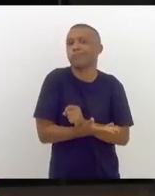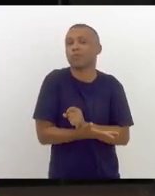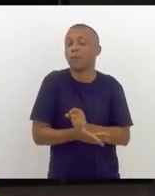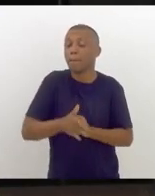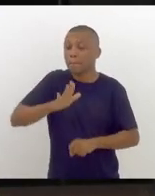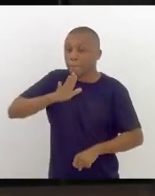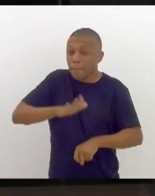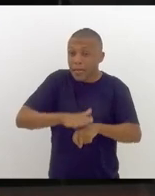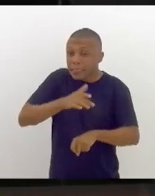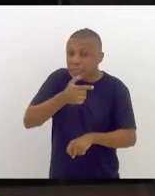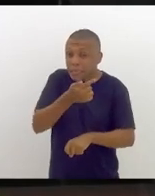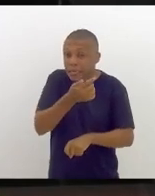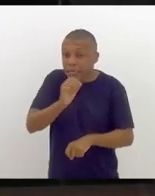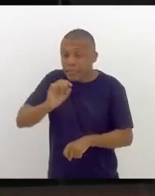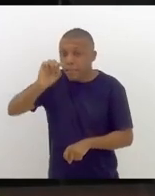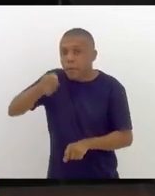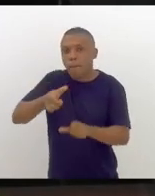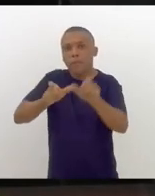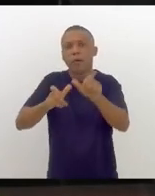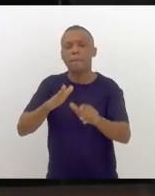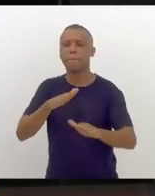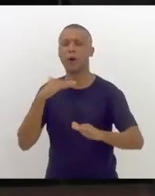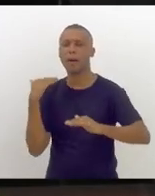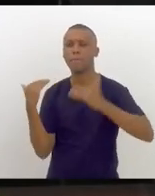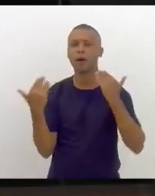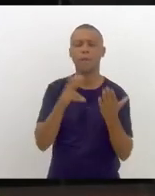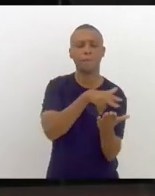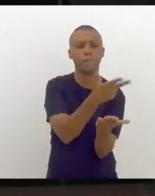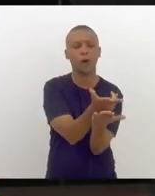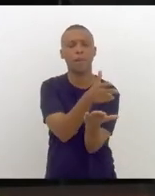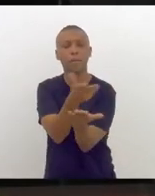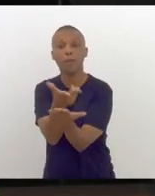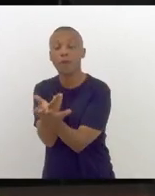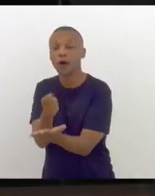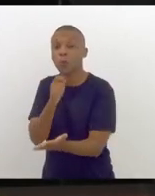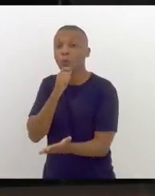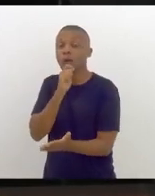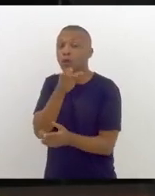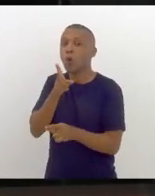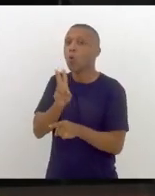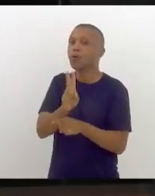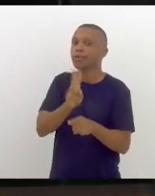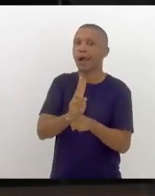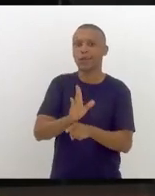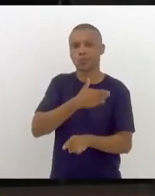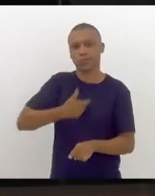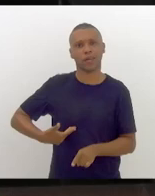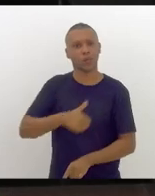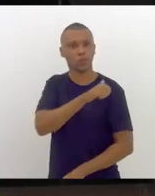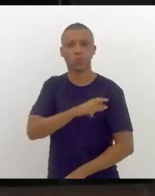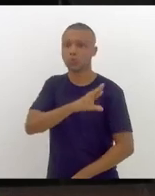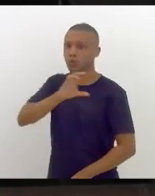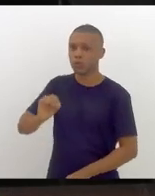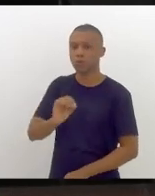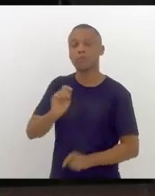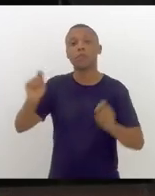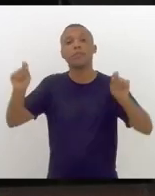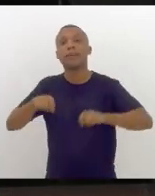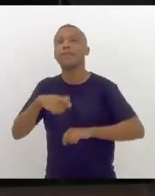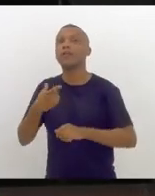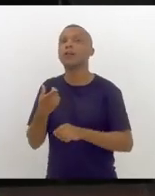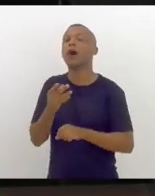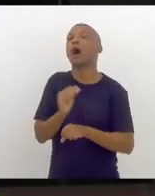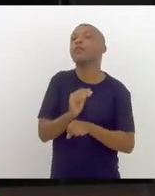viessem a morrer sem o cuidado especifico que o Estado do Rio de Janeiro deveria dar agora também